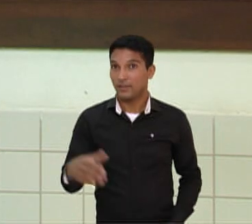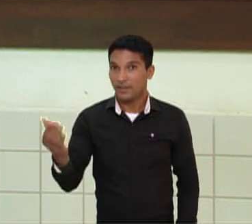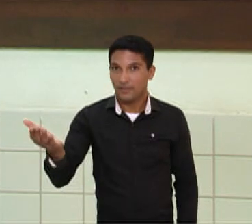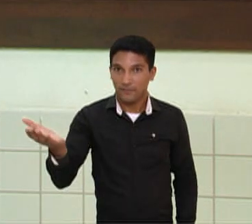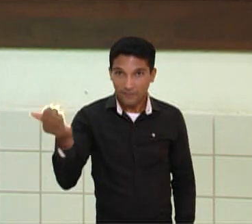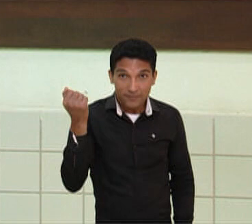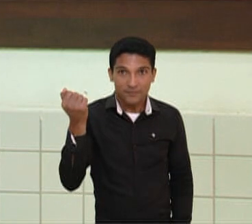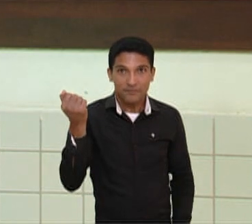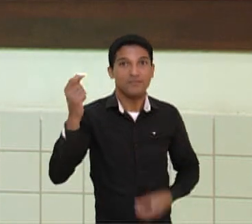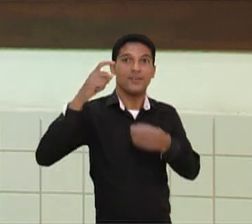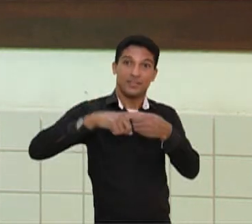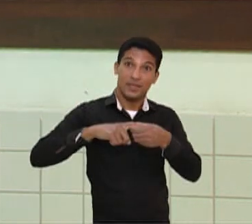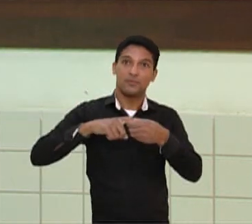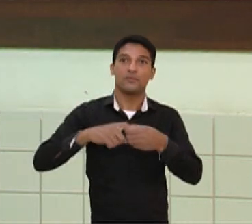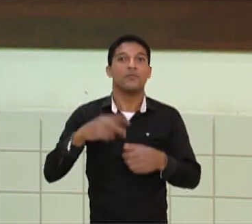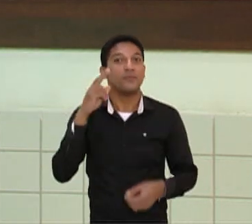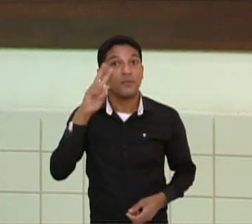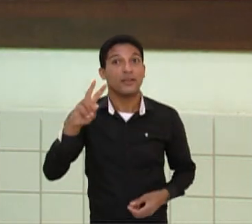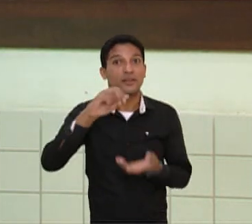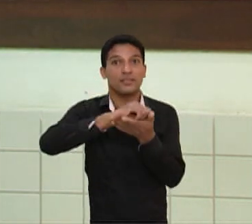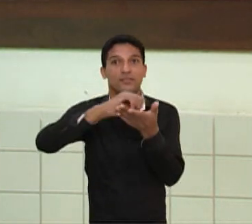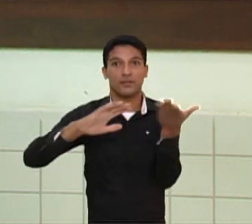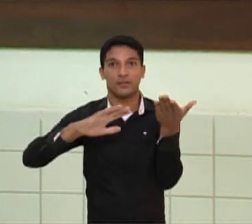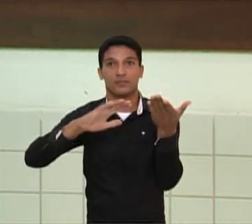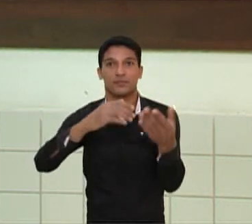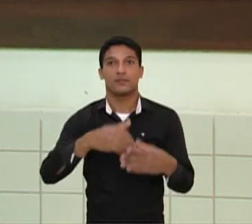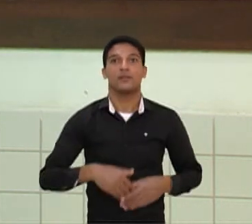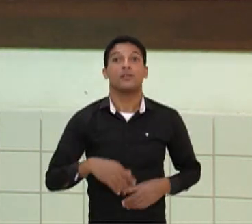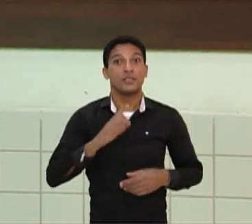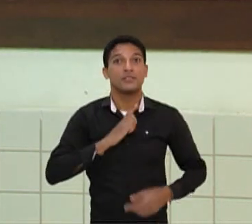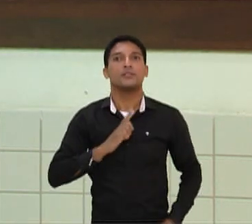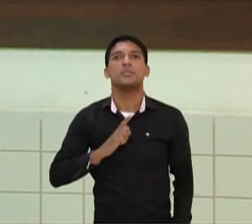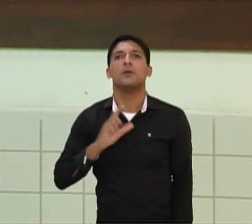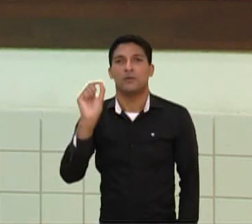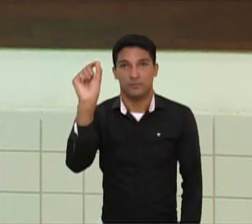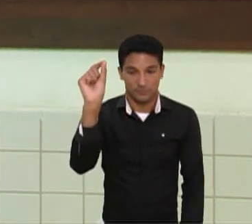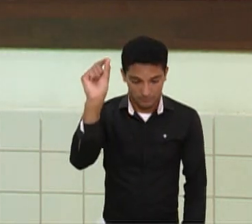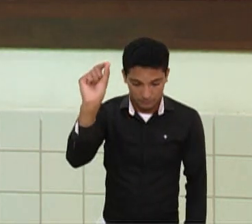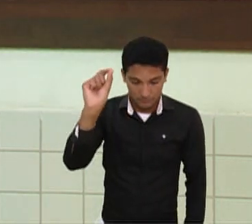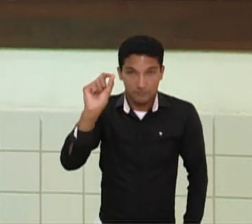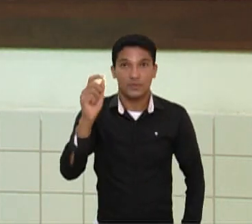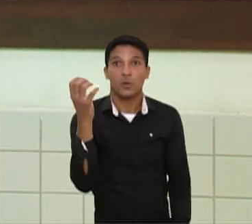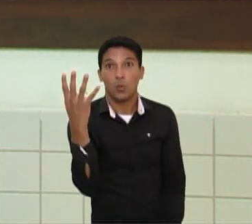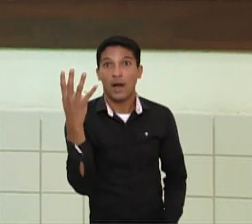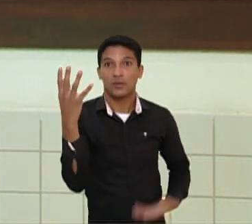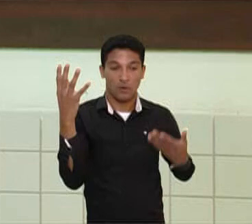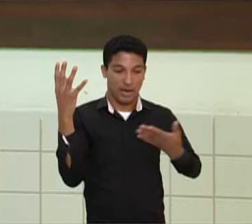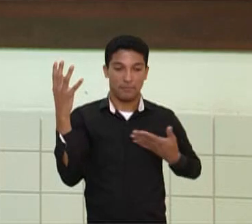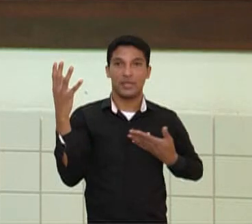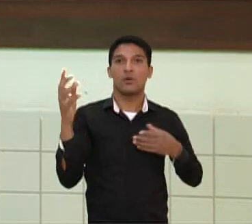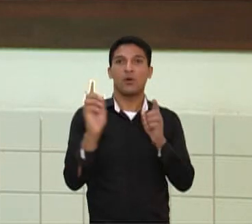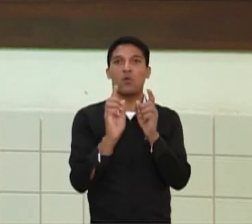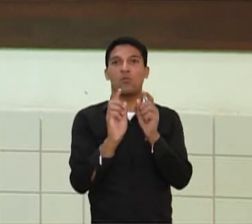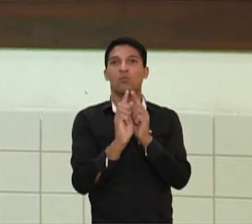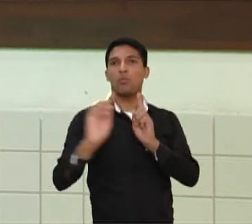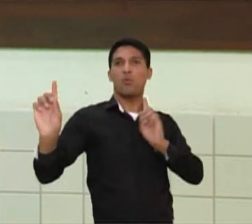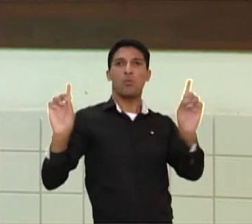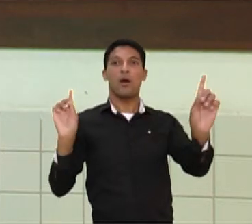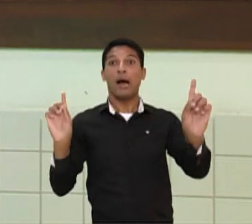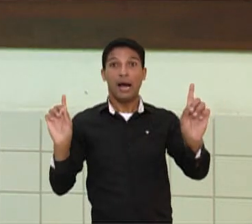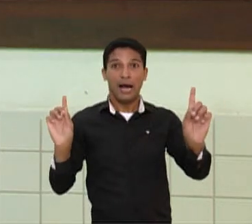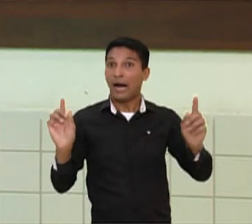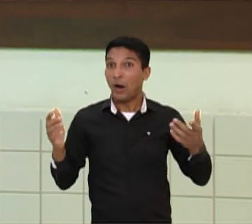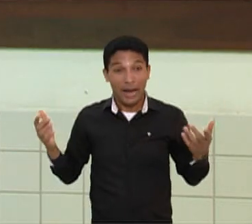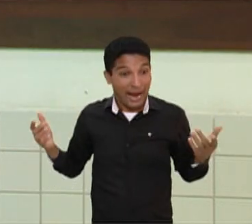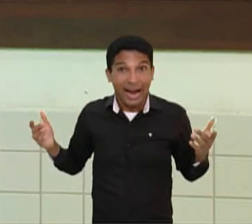Estamos de volta, vamos dar uma olhada aqui no exercício. Nós tínhamos o quê? 4 amigos que não se viam há tempos, eles vão se cumprimentar.